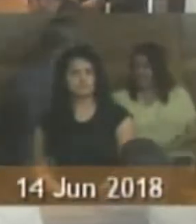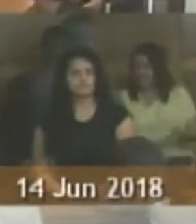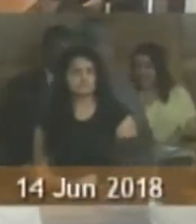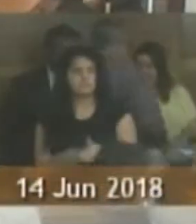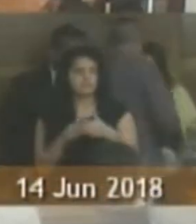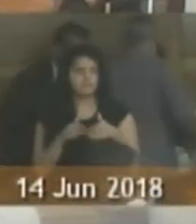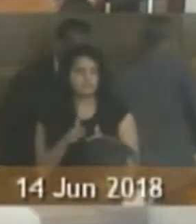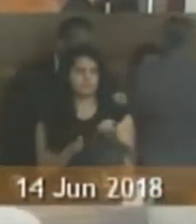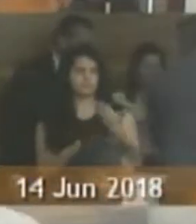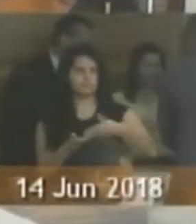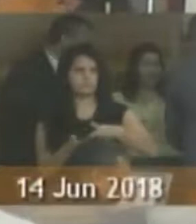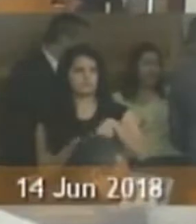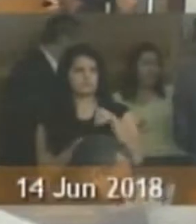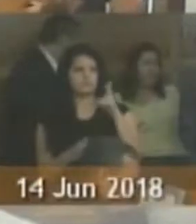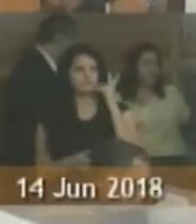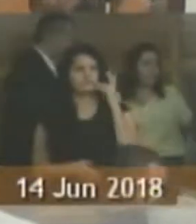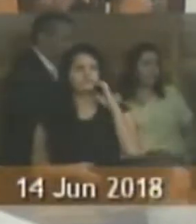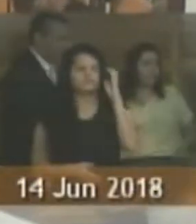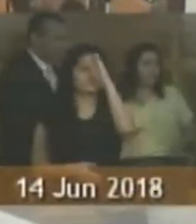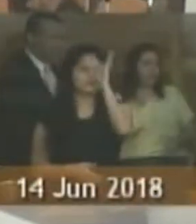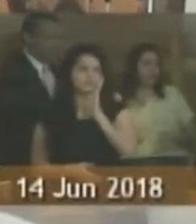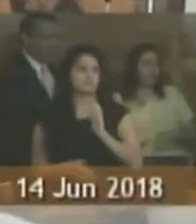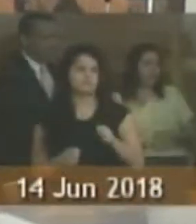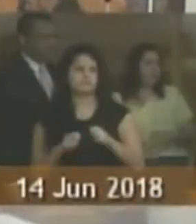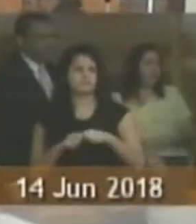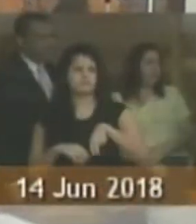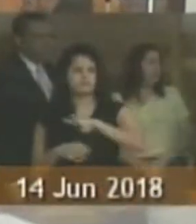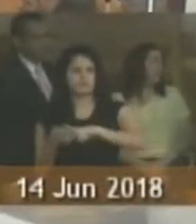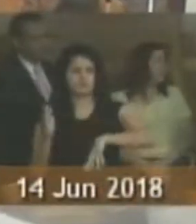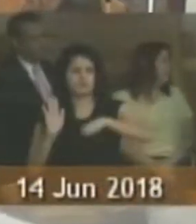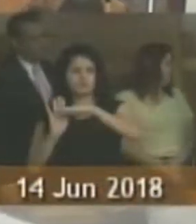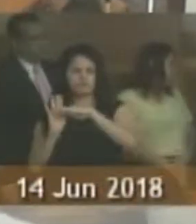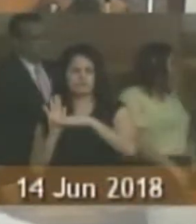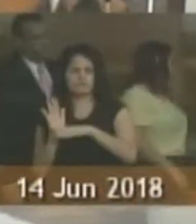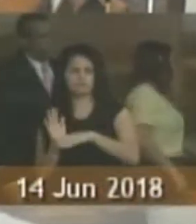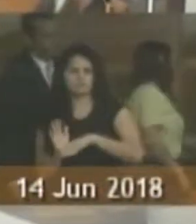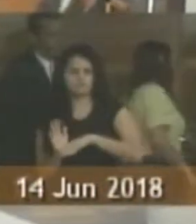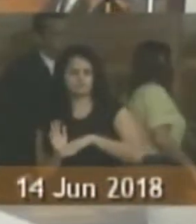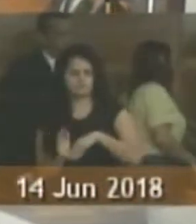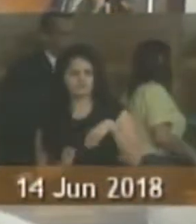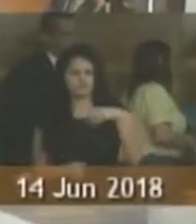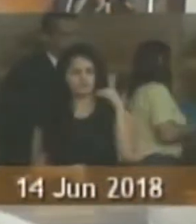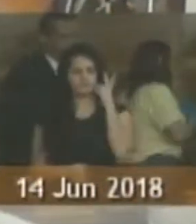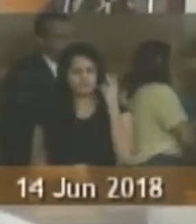Solicito à primeira secretária, vereadora Tite Brasil, que proceda à chamada nominal dos senhores vereadores presentes.